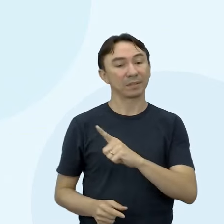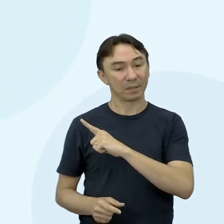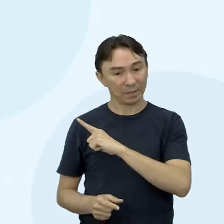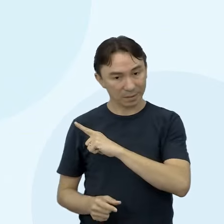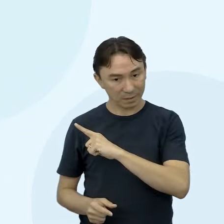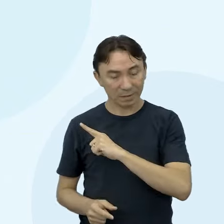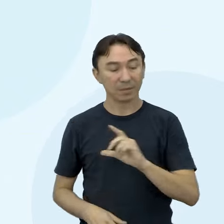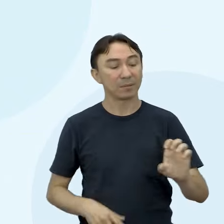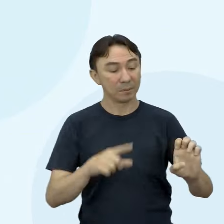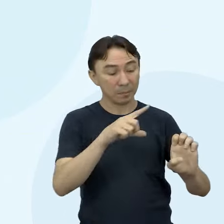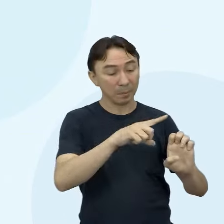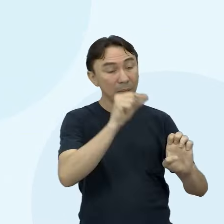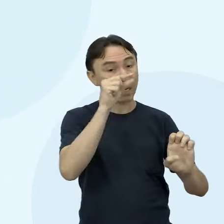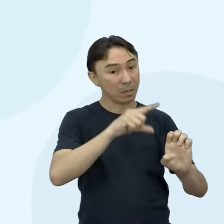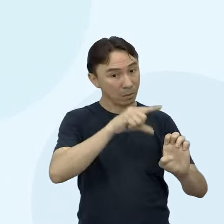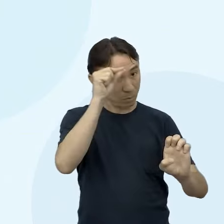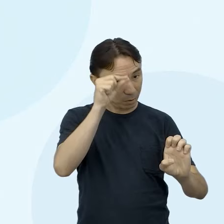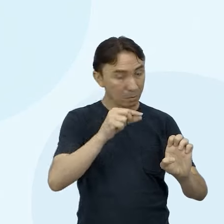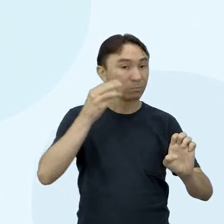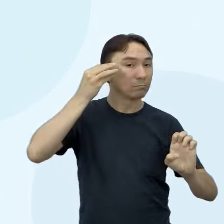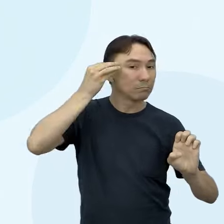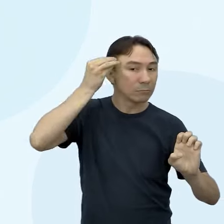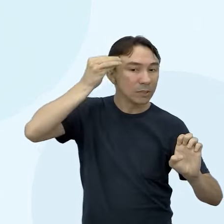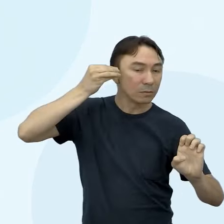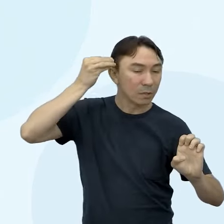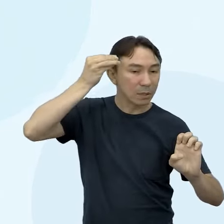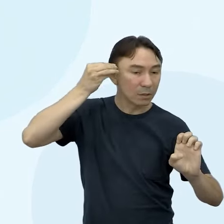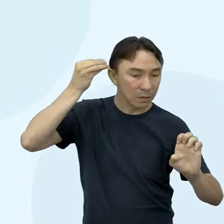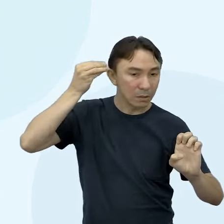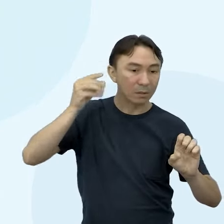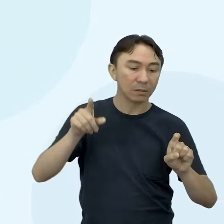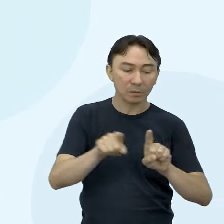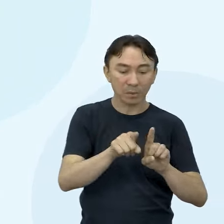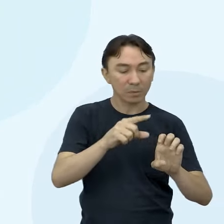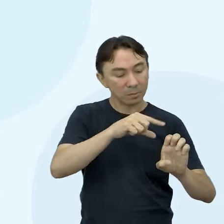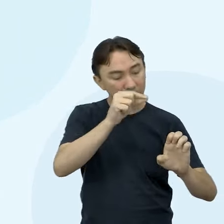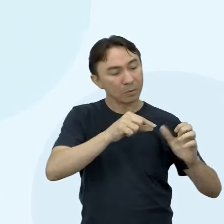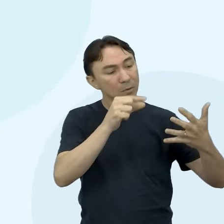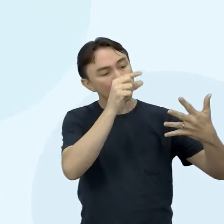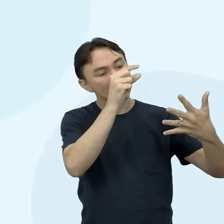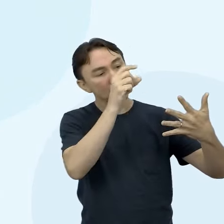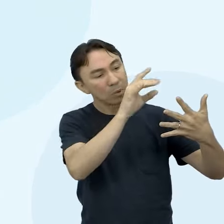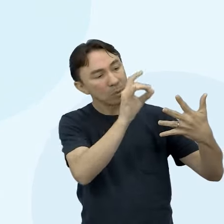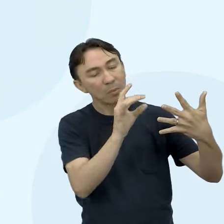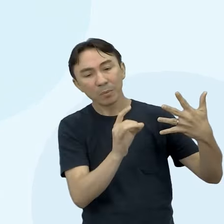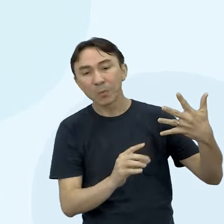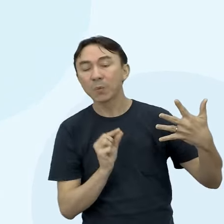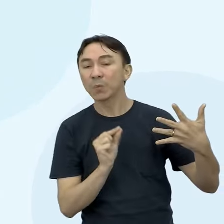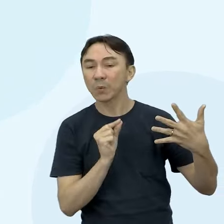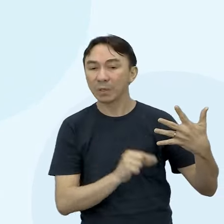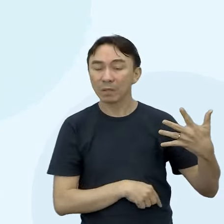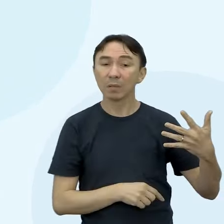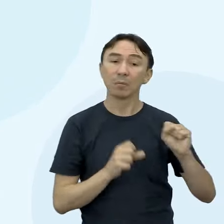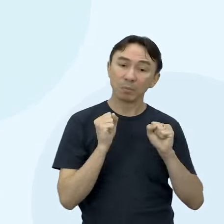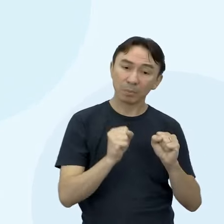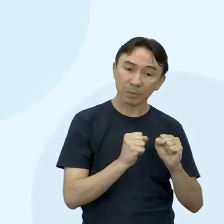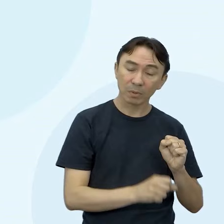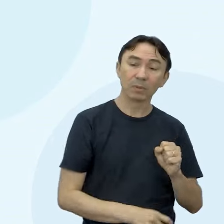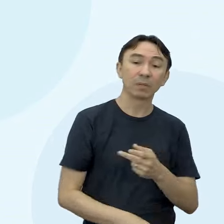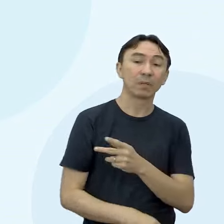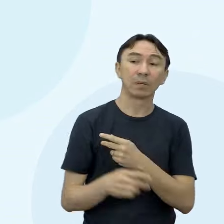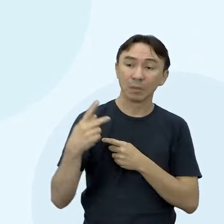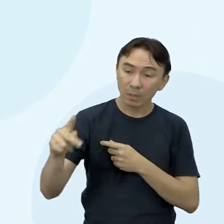do empreendedorismo que podem colaborar para o desenvolvimento do projeto de vida do estudante, além de